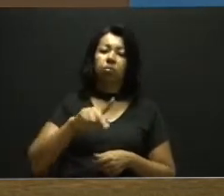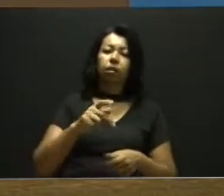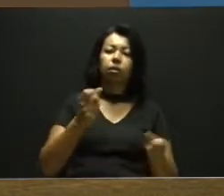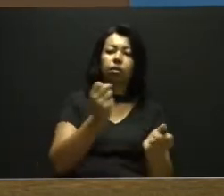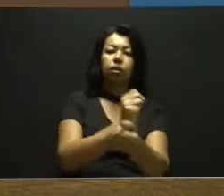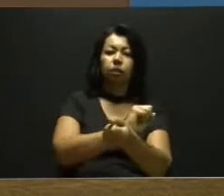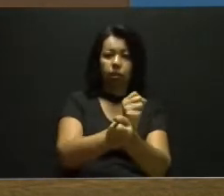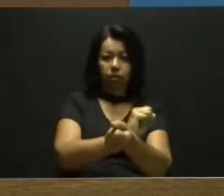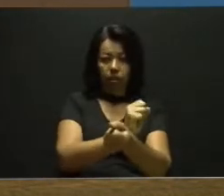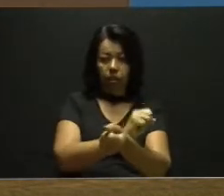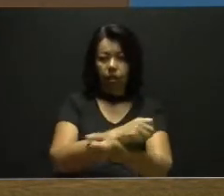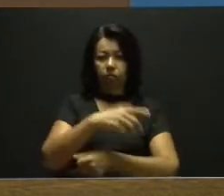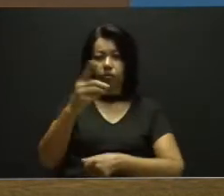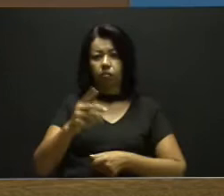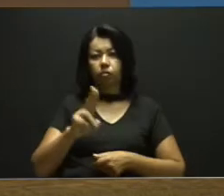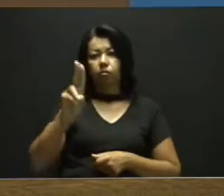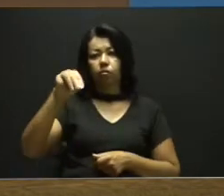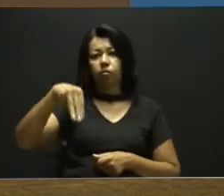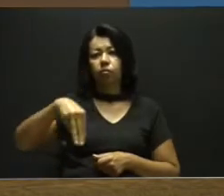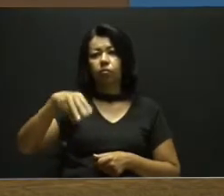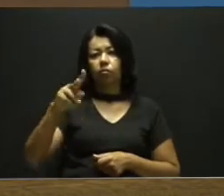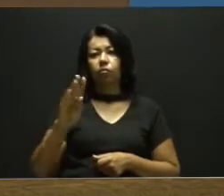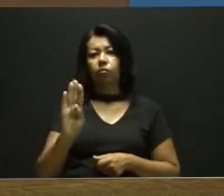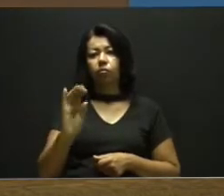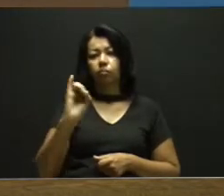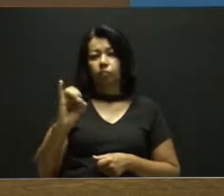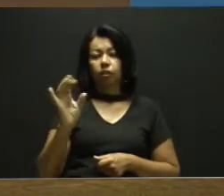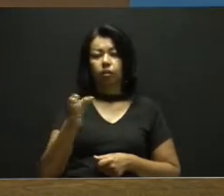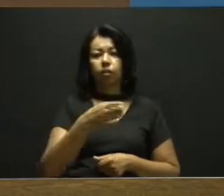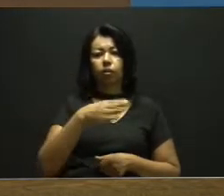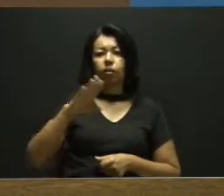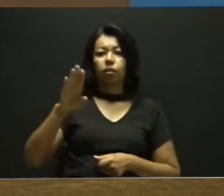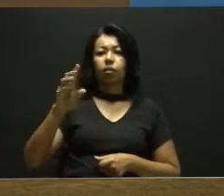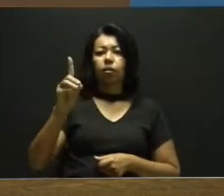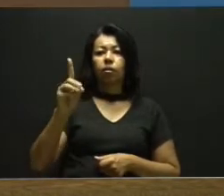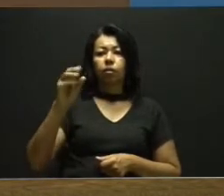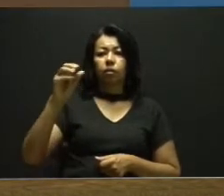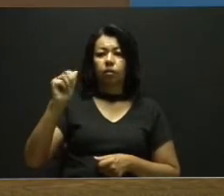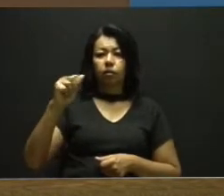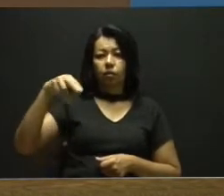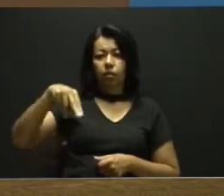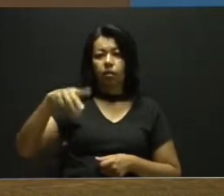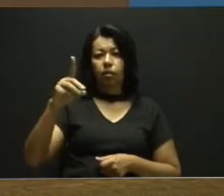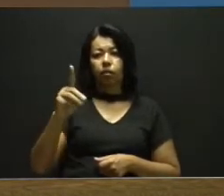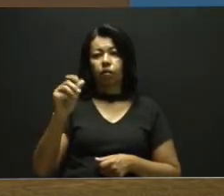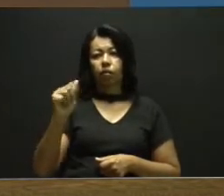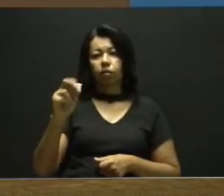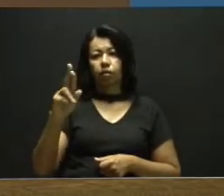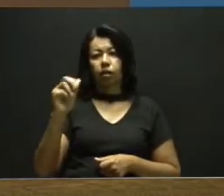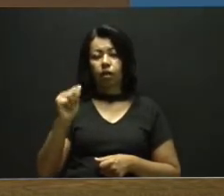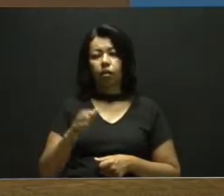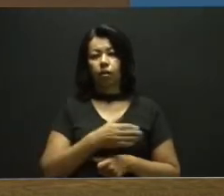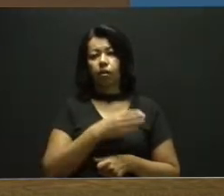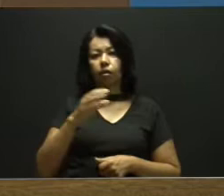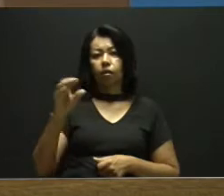por zumbi por dandara dos palmares cruz de souza cruz e sousa carolina maria de